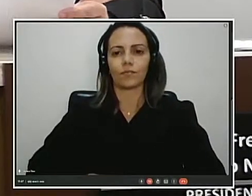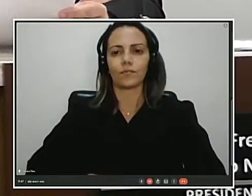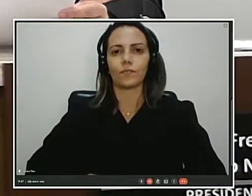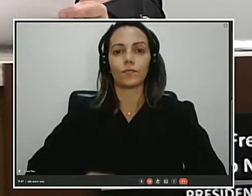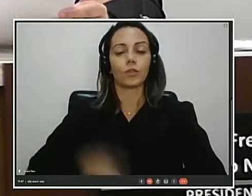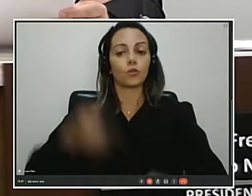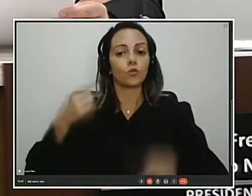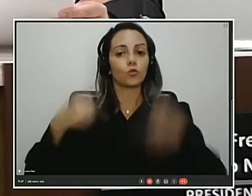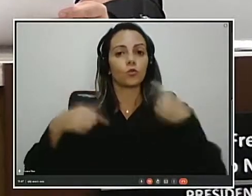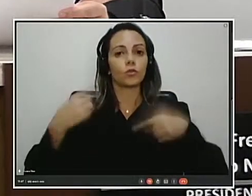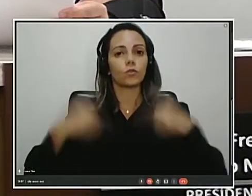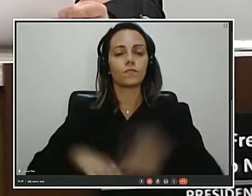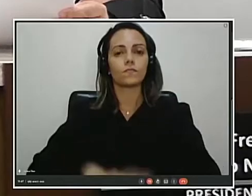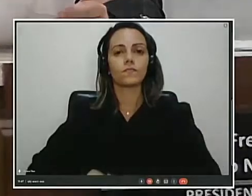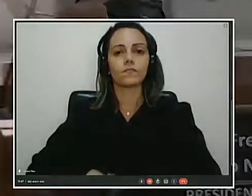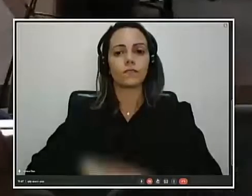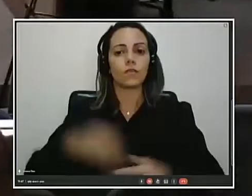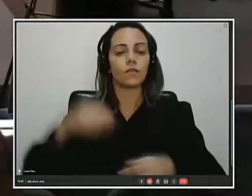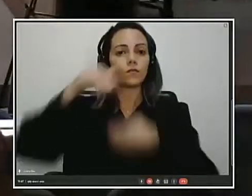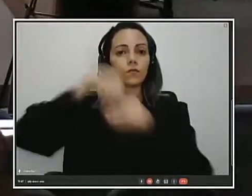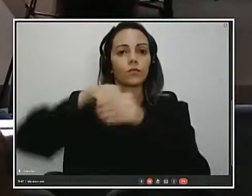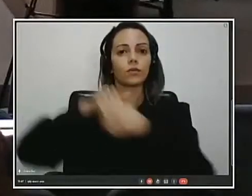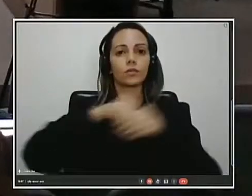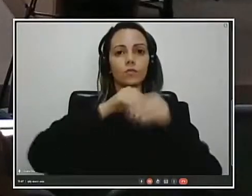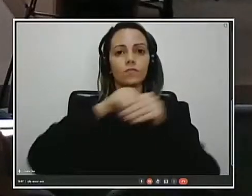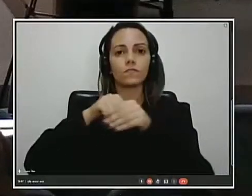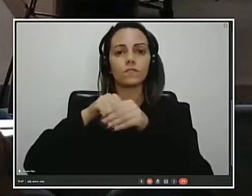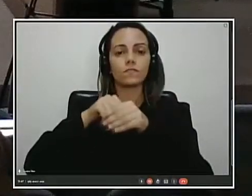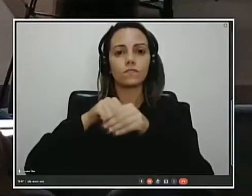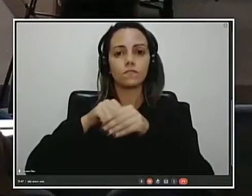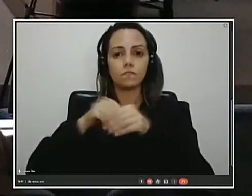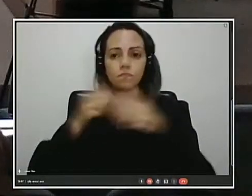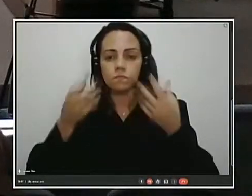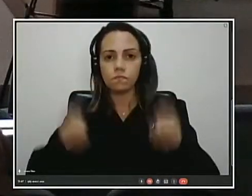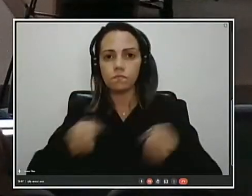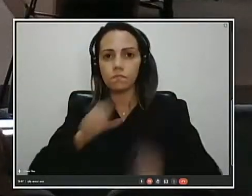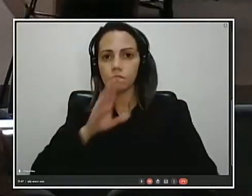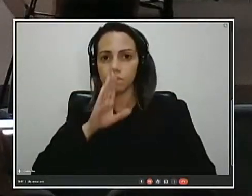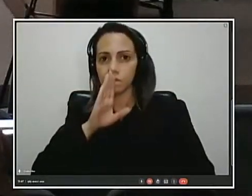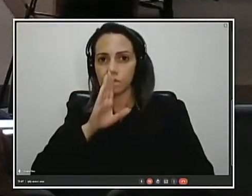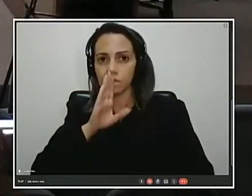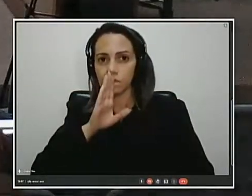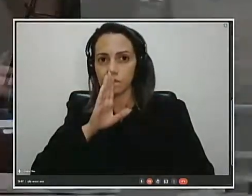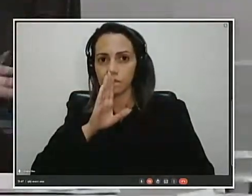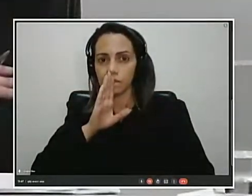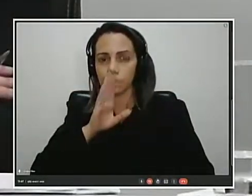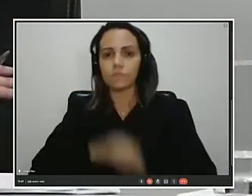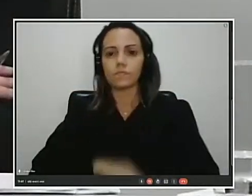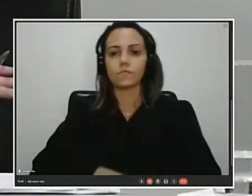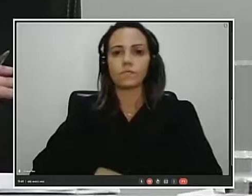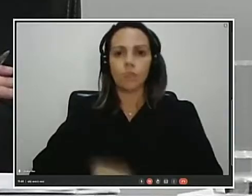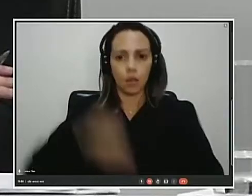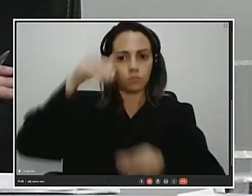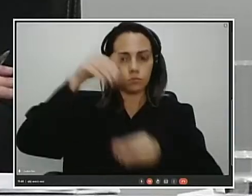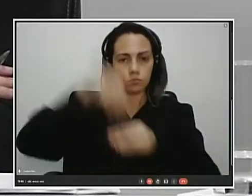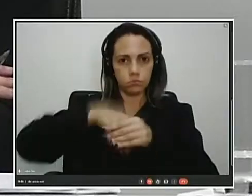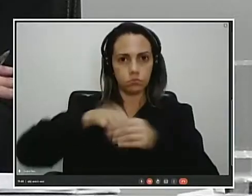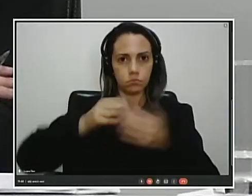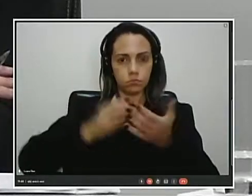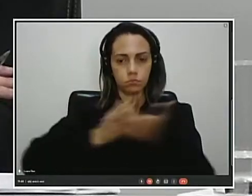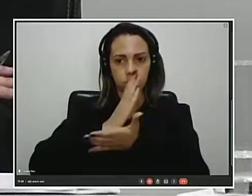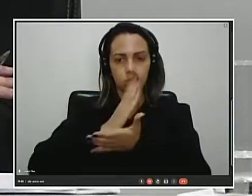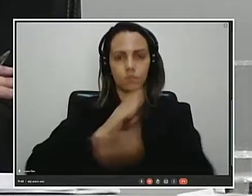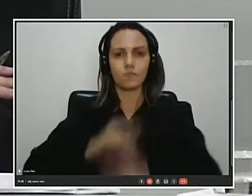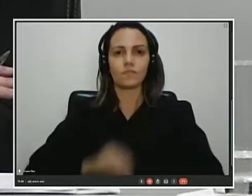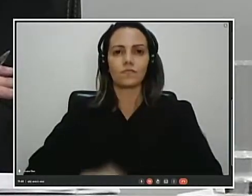discussão. Em votação, senhores vereadores que aprovam, permaneçam como estão. Aprovado o parecer fundamentado da